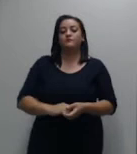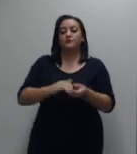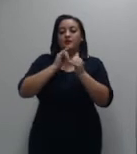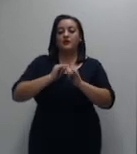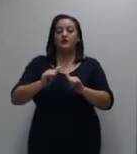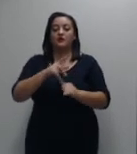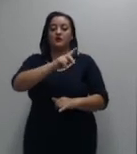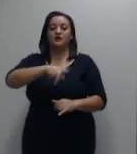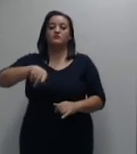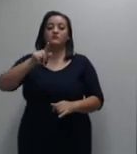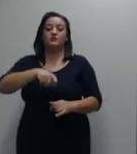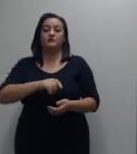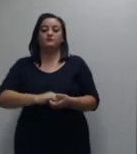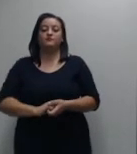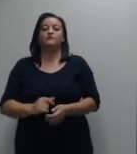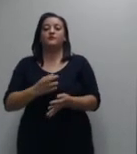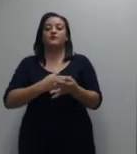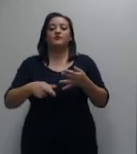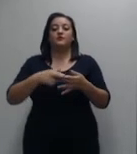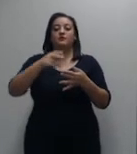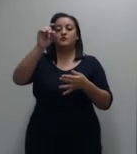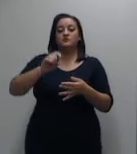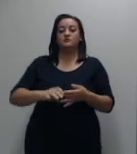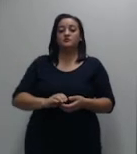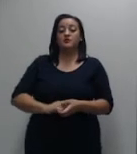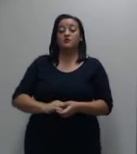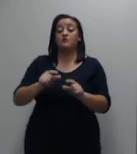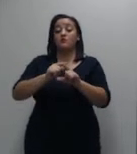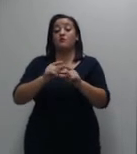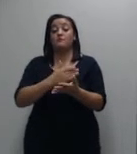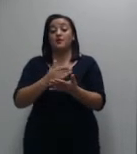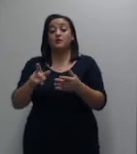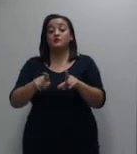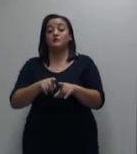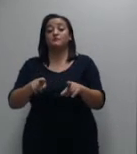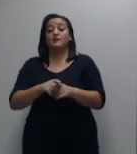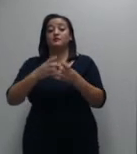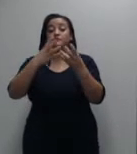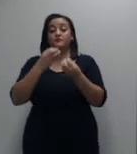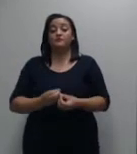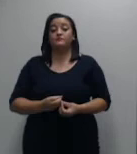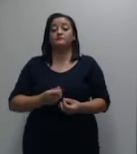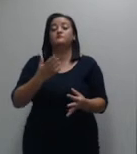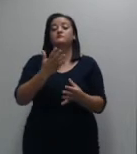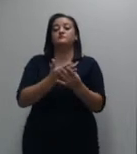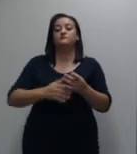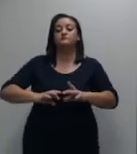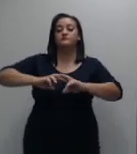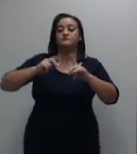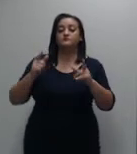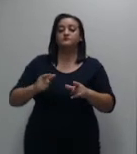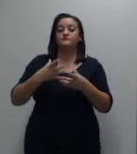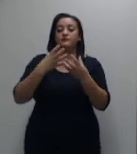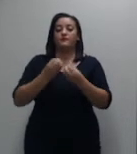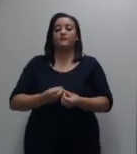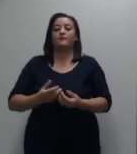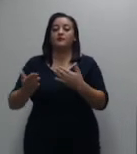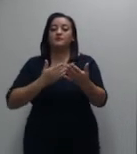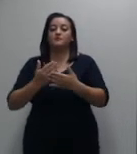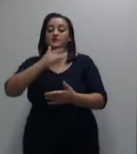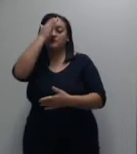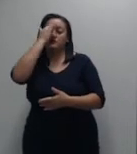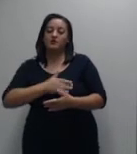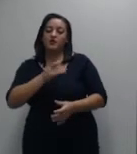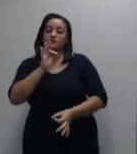anulado em recurso especial a princípio admissão dos embargos de divergência pressupõe similitude fático-jurídica